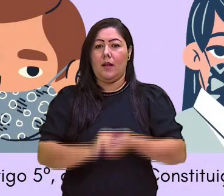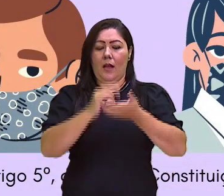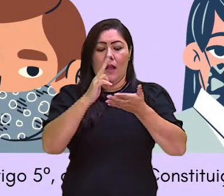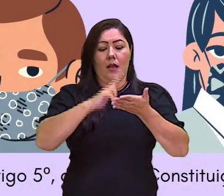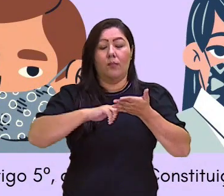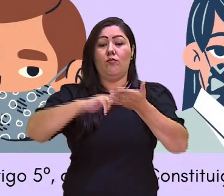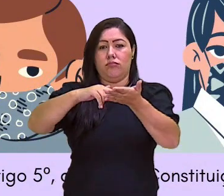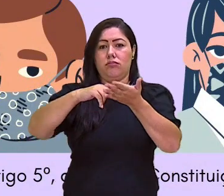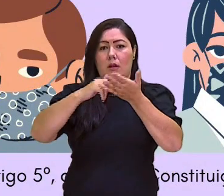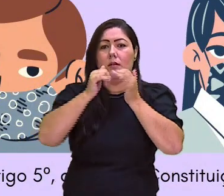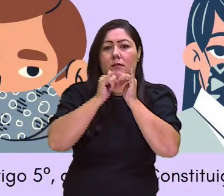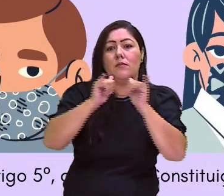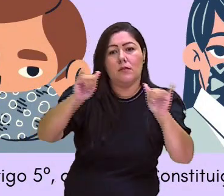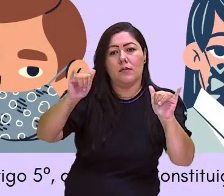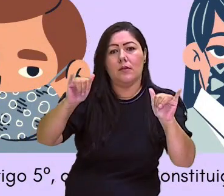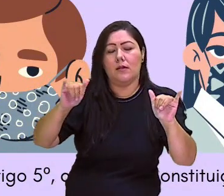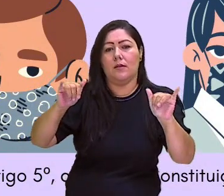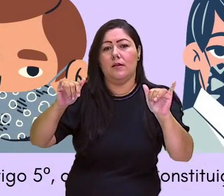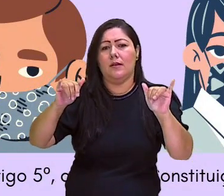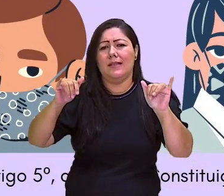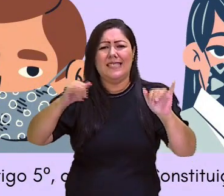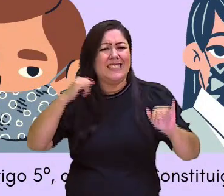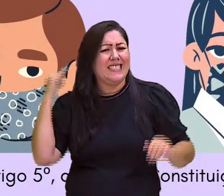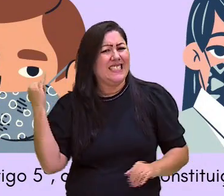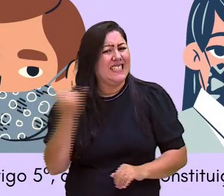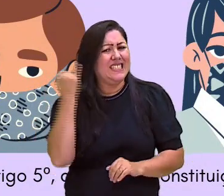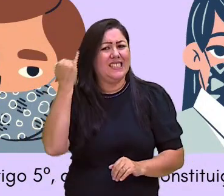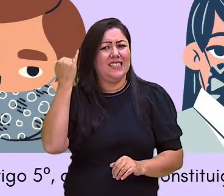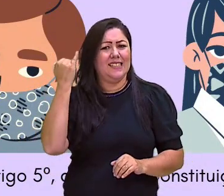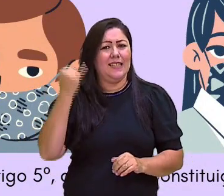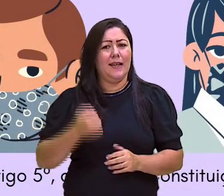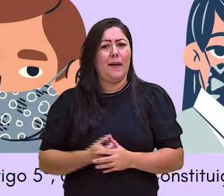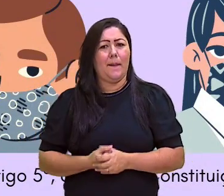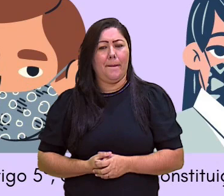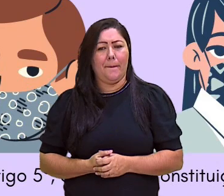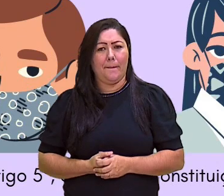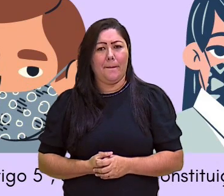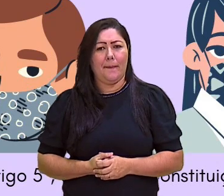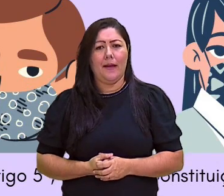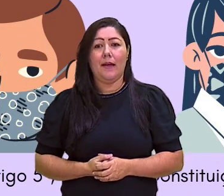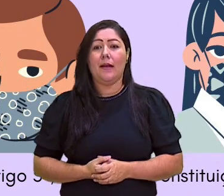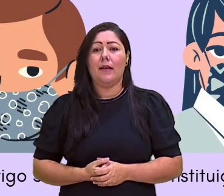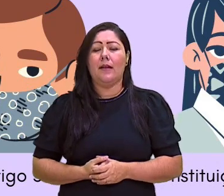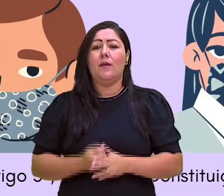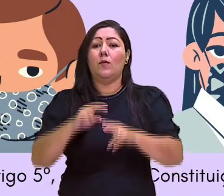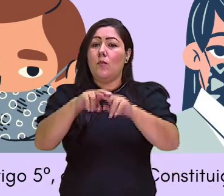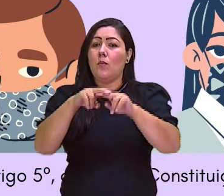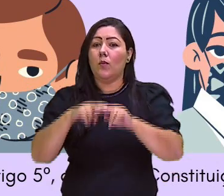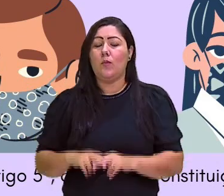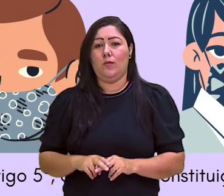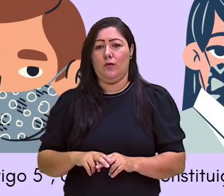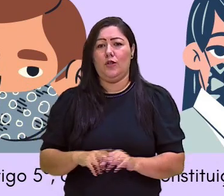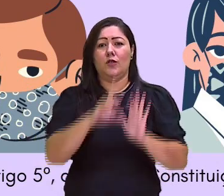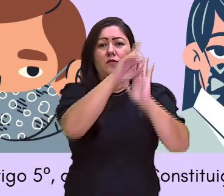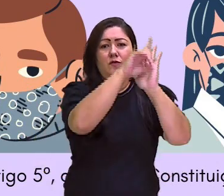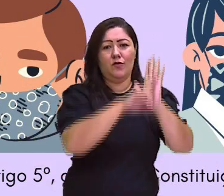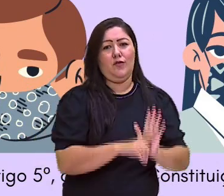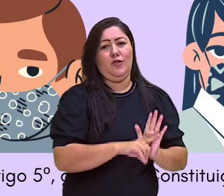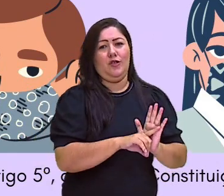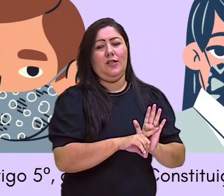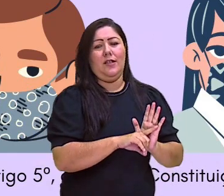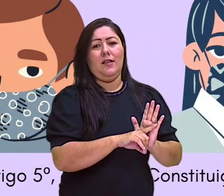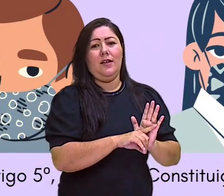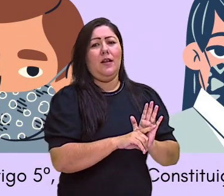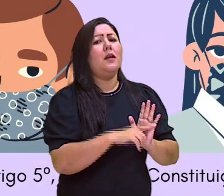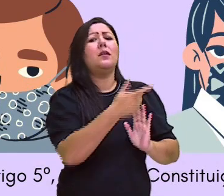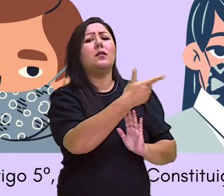dessa declaração, ela é importantíssimo, porque também resguarda um outro direito, um direito que o